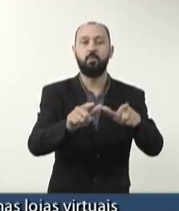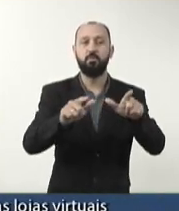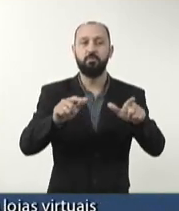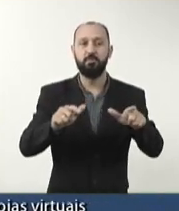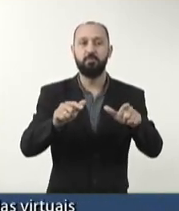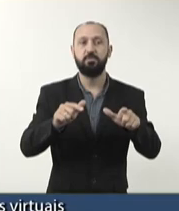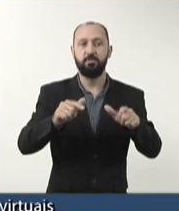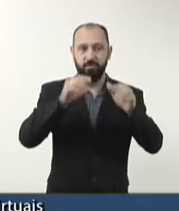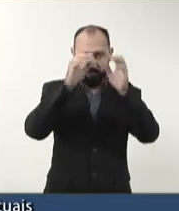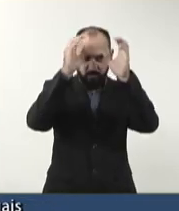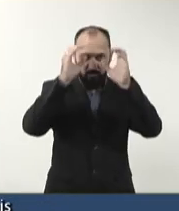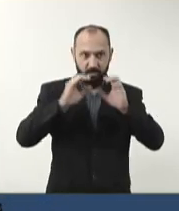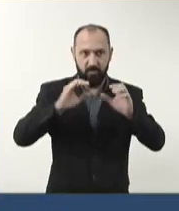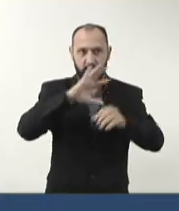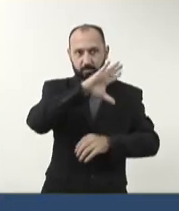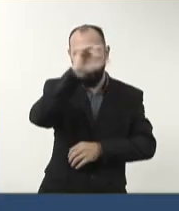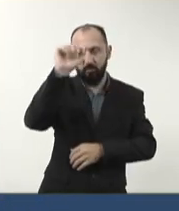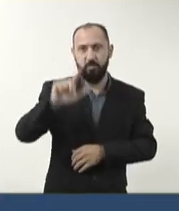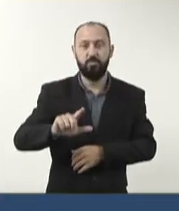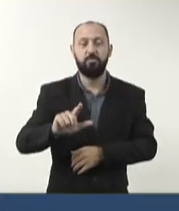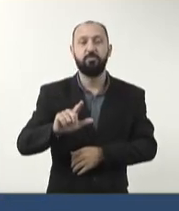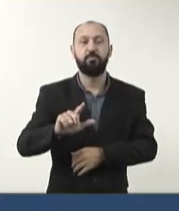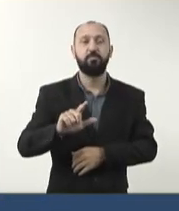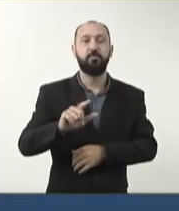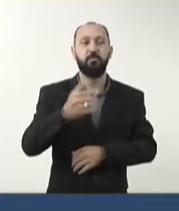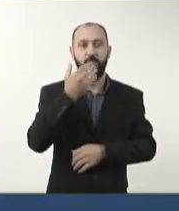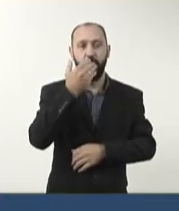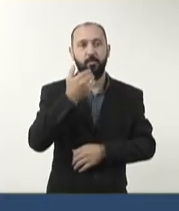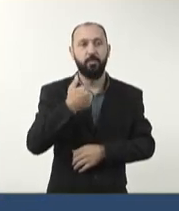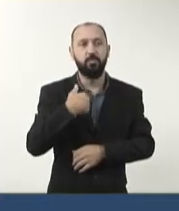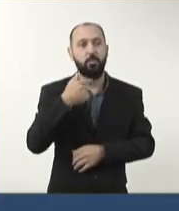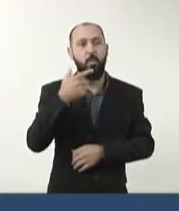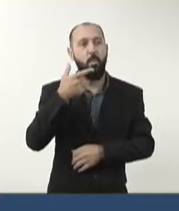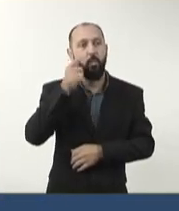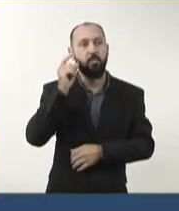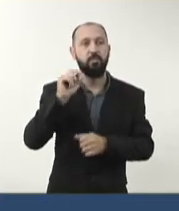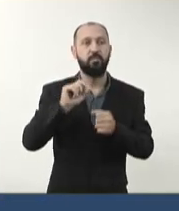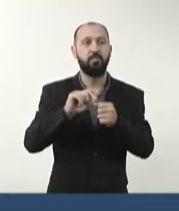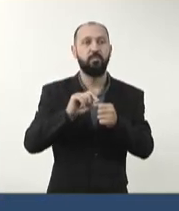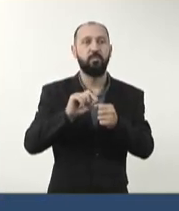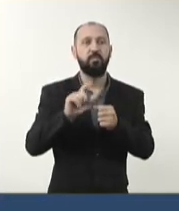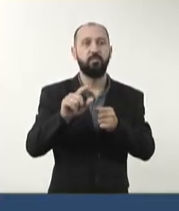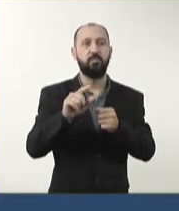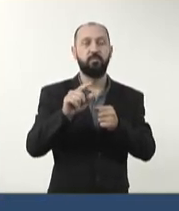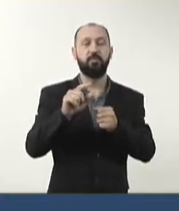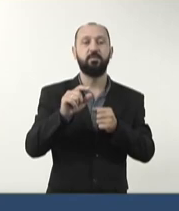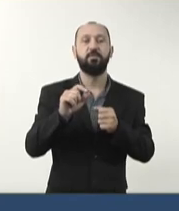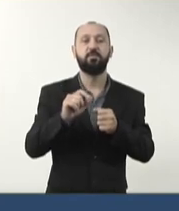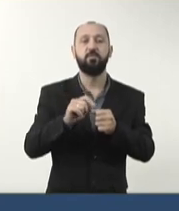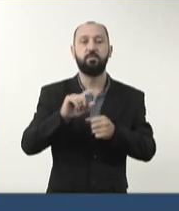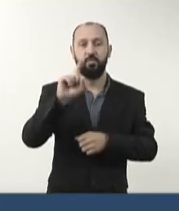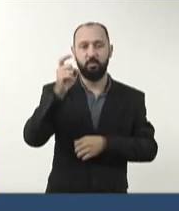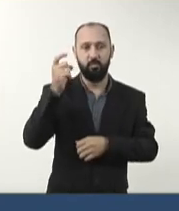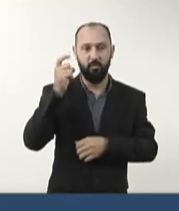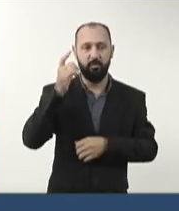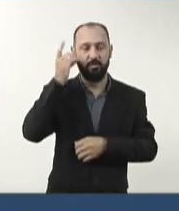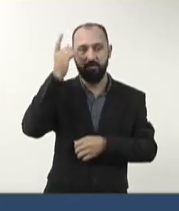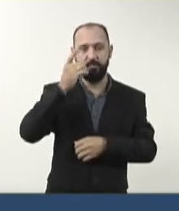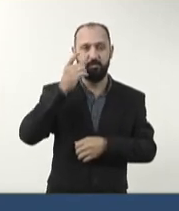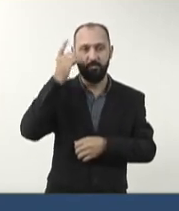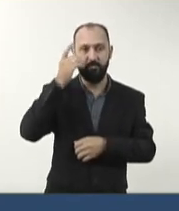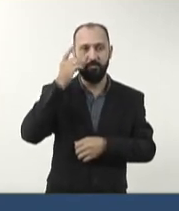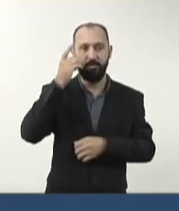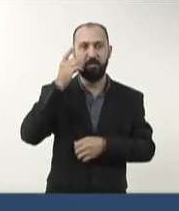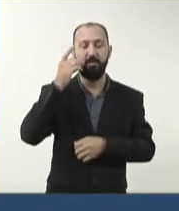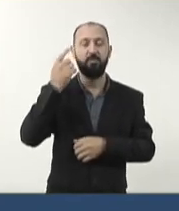de cidadão sul-mato-grossense. Esse foi o pedido ontem feito pelo nosso ex-deputado Gerson Domingos,